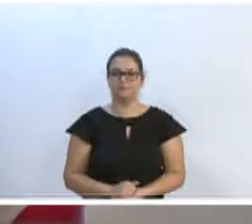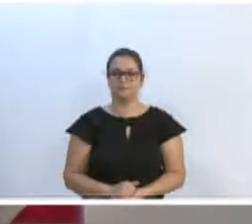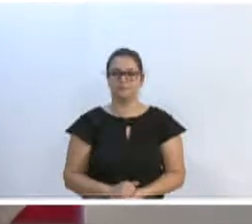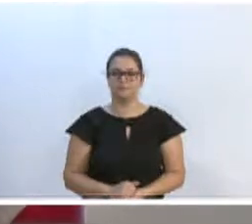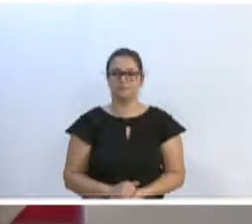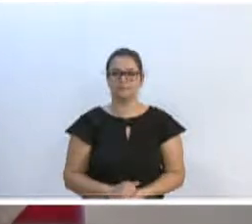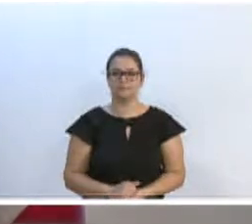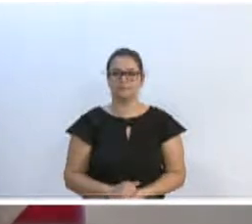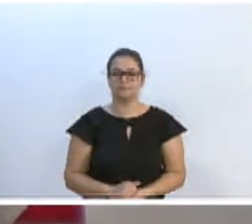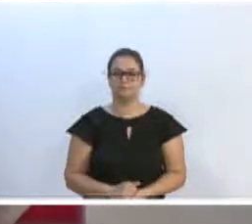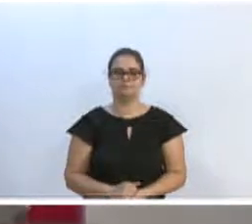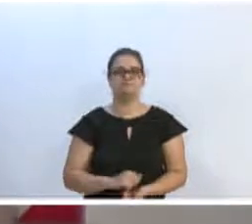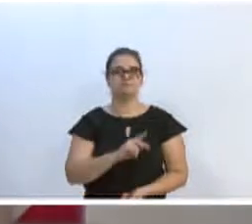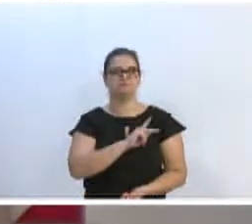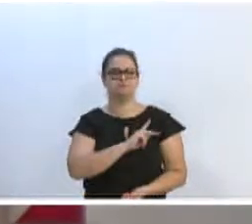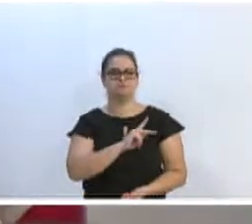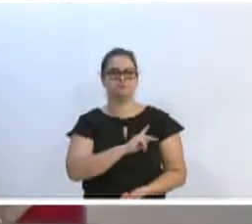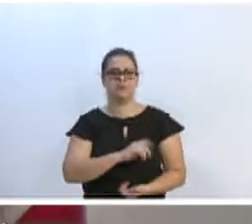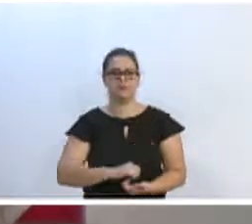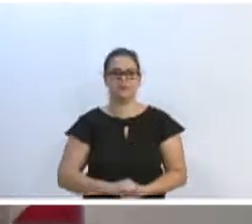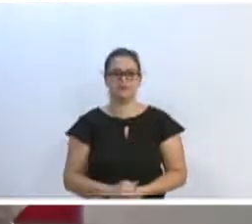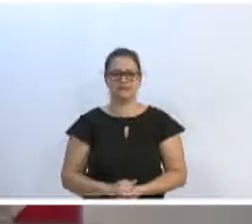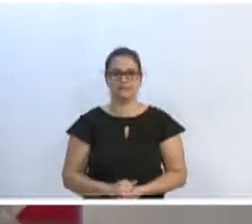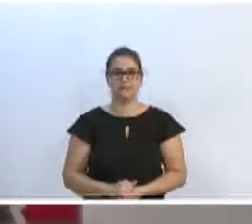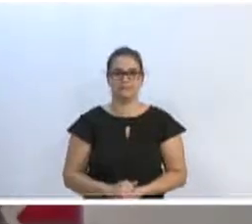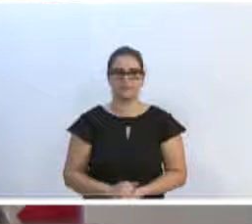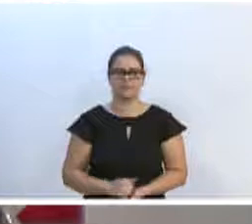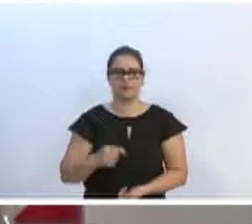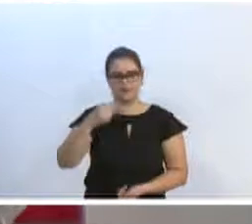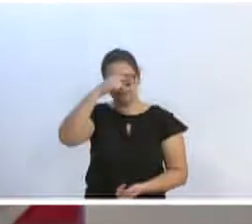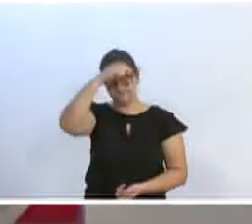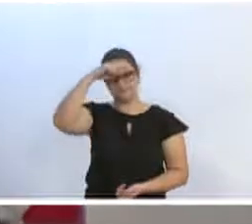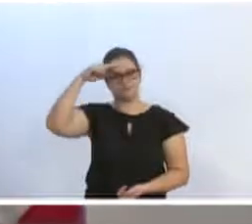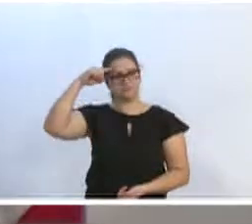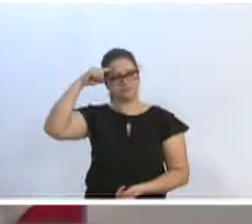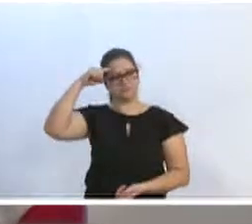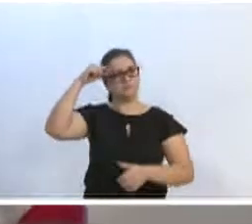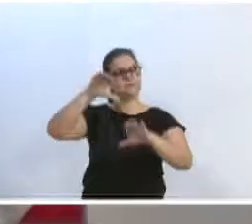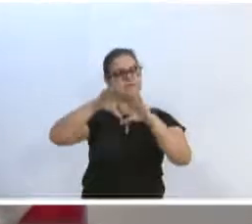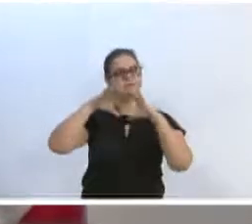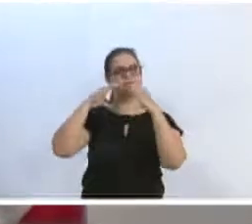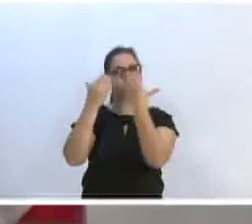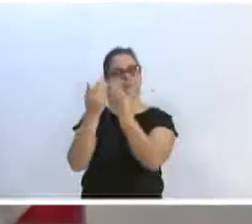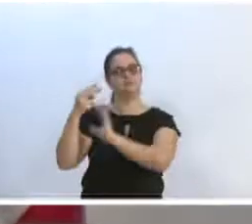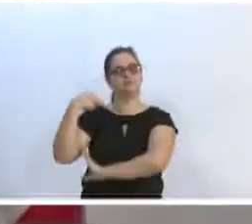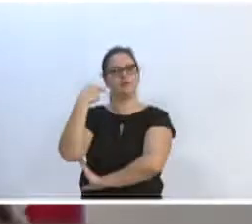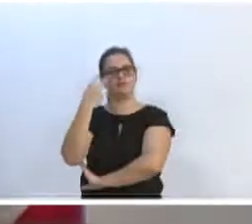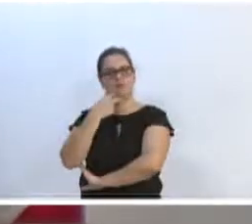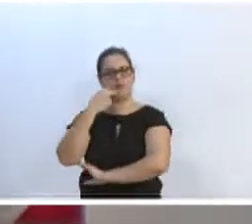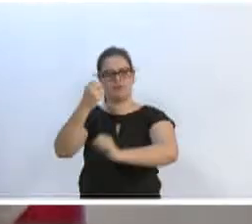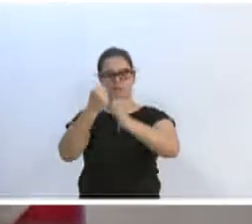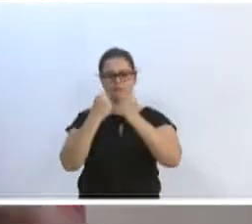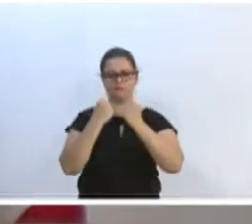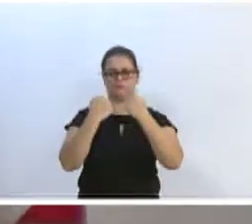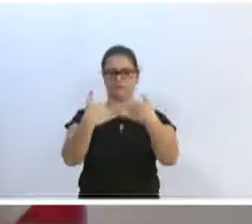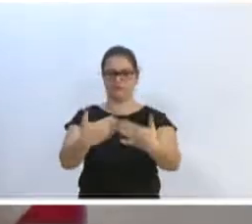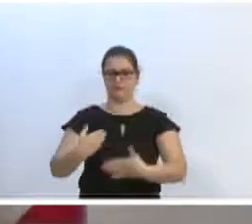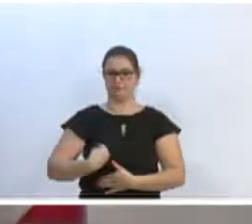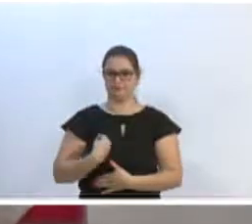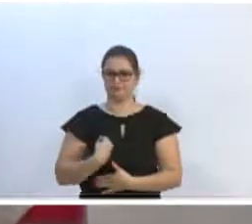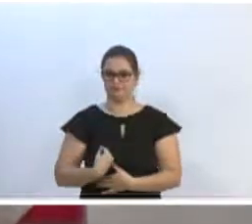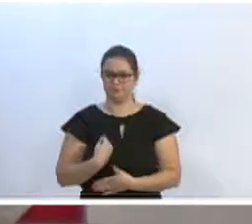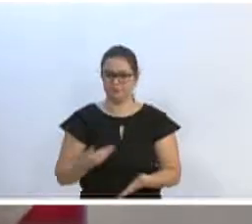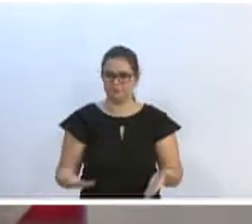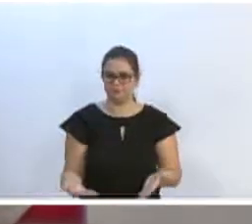se o presidente marcos da rosa mais vereadores culdade aqui presente em plenário destaco o